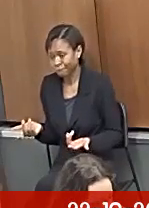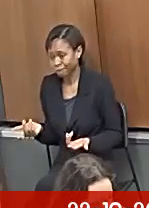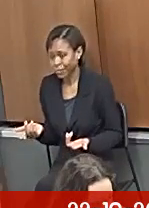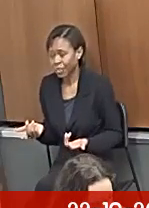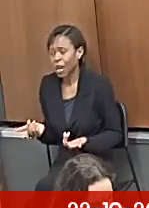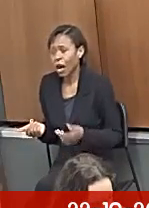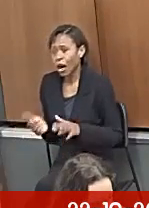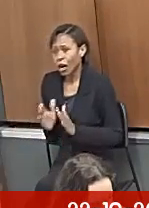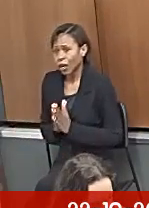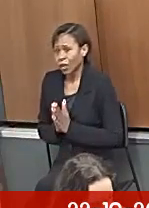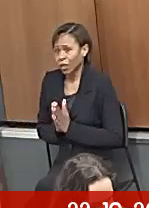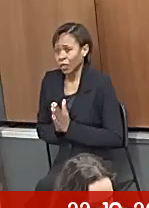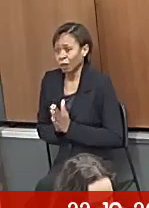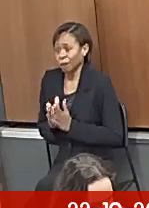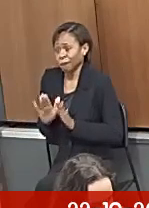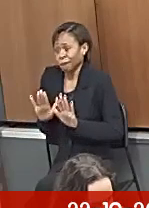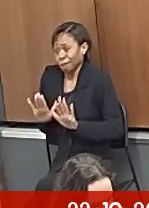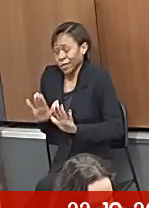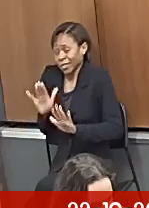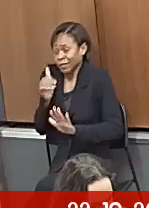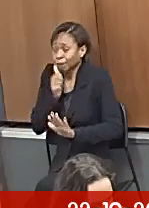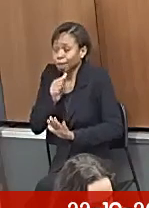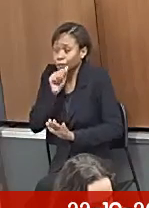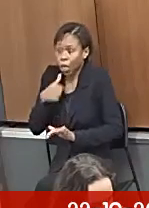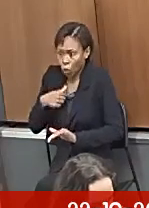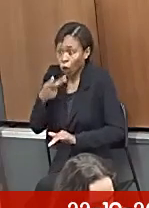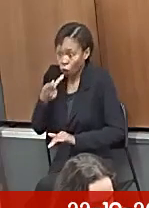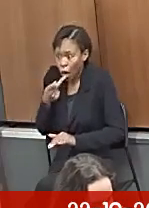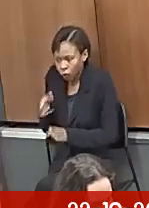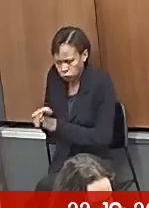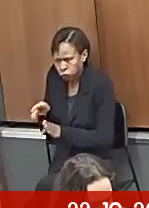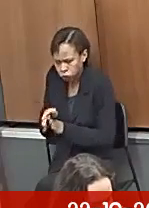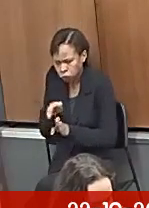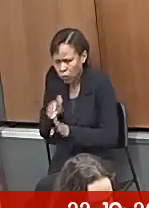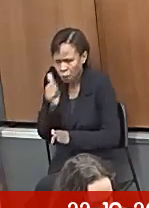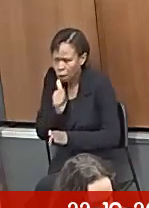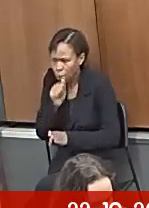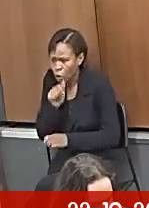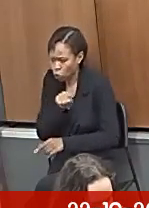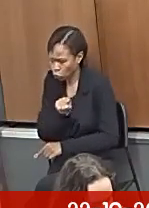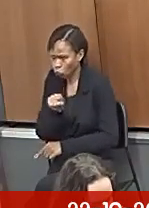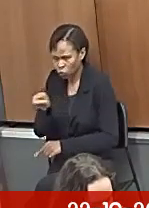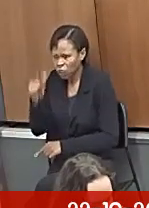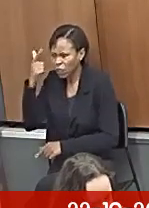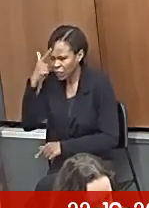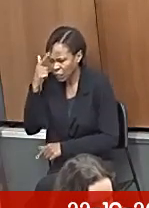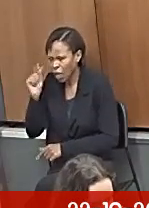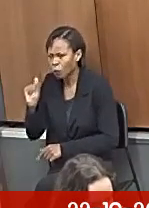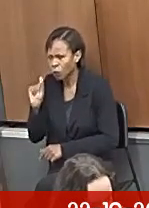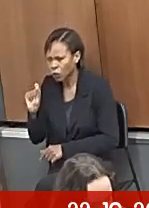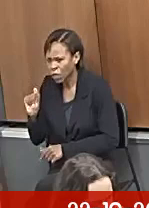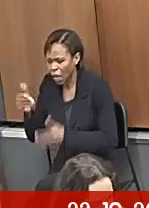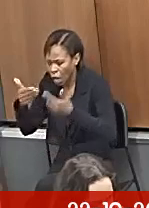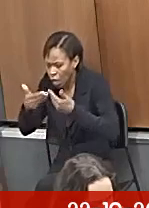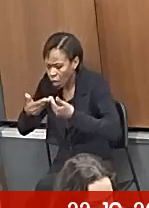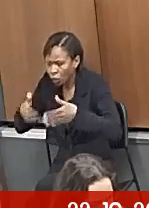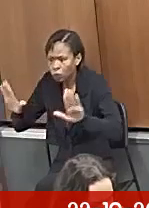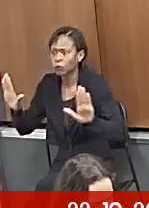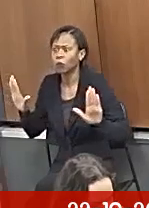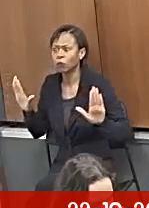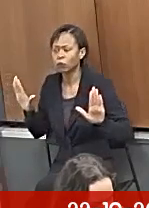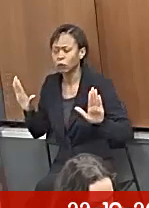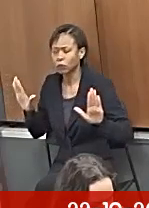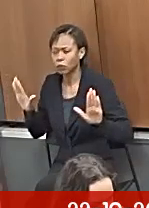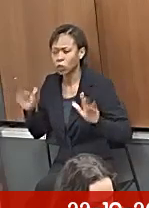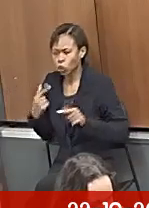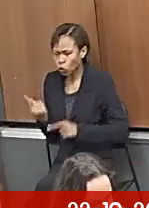Esther está falando assim, só que tem, gente, que as mães, eu falo muito para as mães que vão me procurar, gente, vocês estão abrindo portas, porque nós estamos